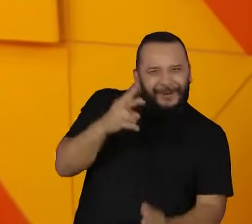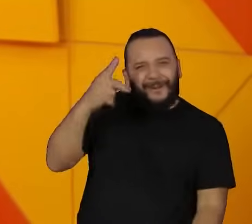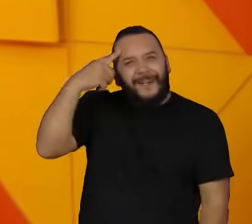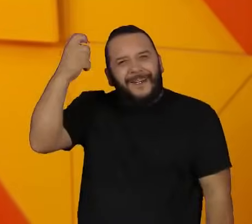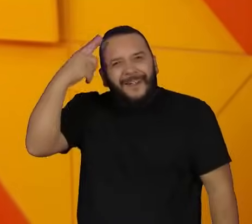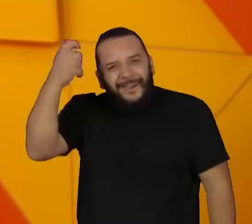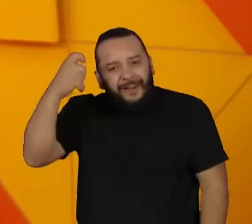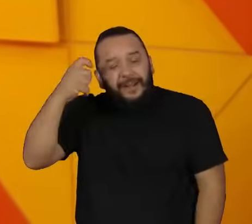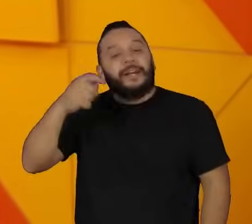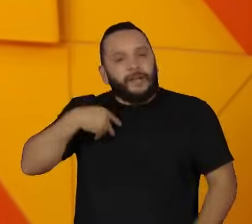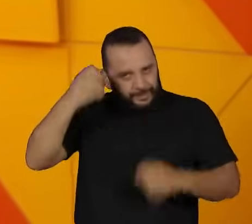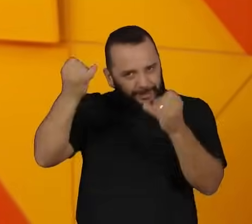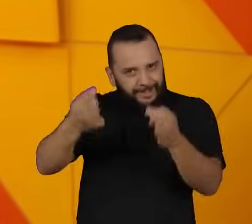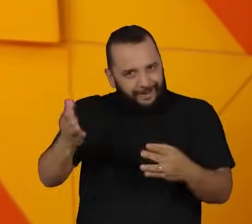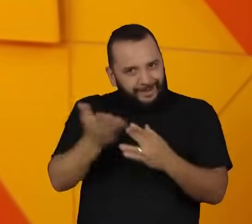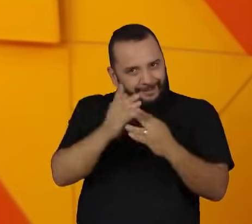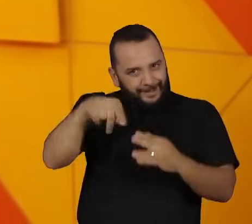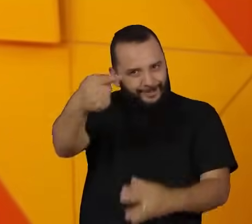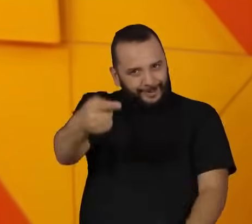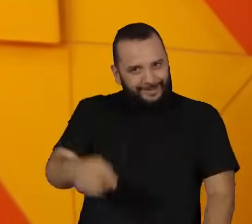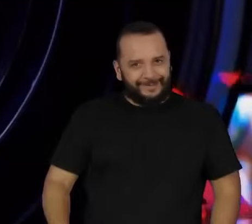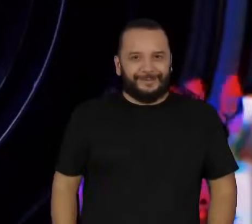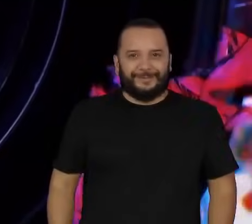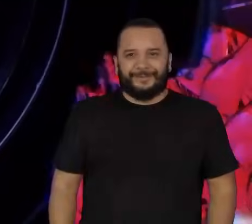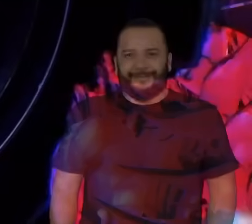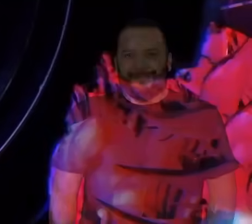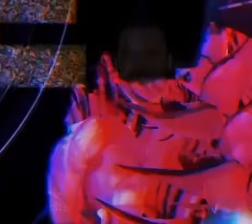urbana? Eu te conto, só que depois do intervalo.